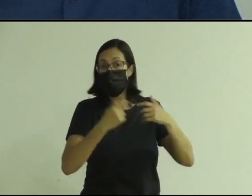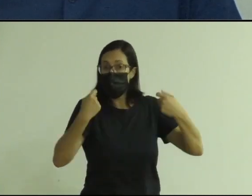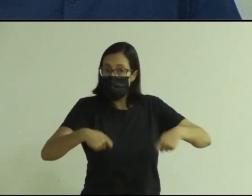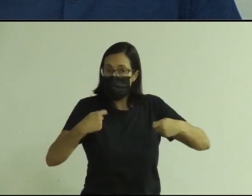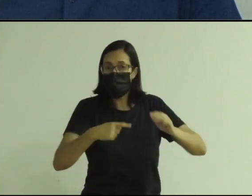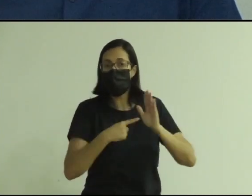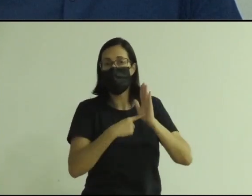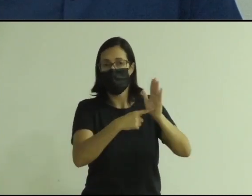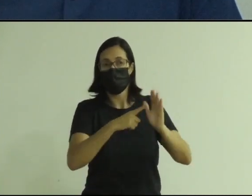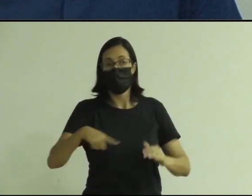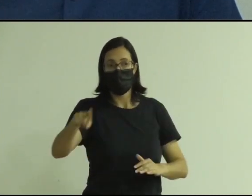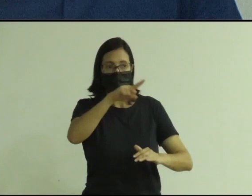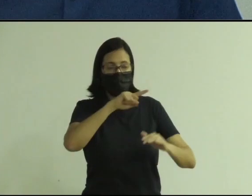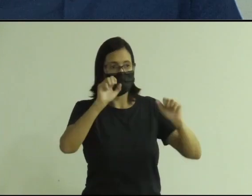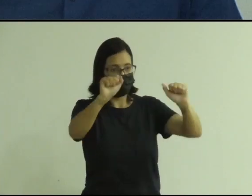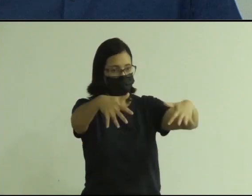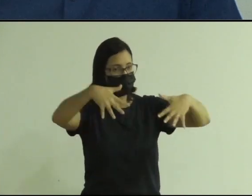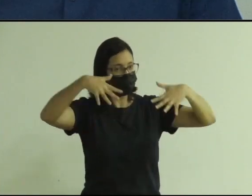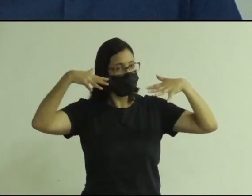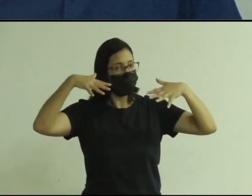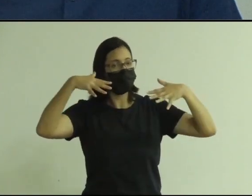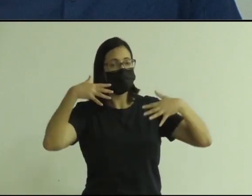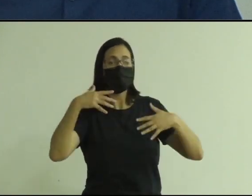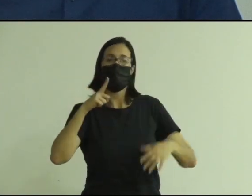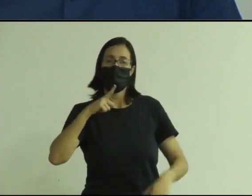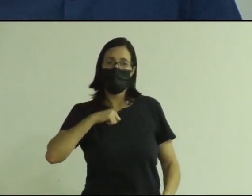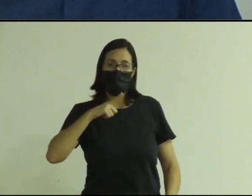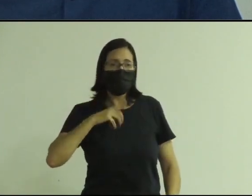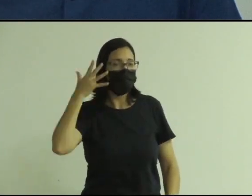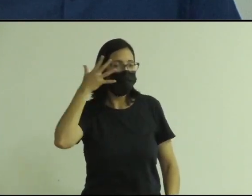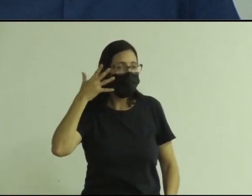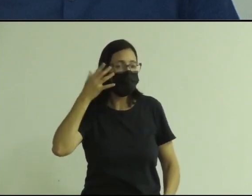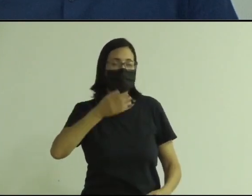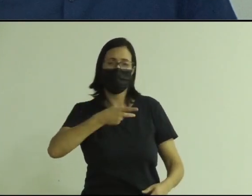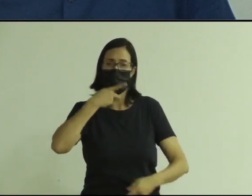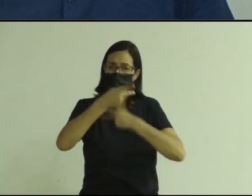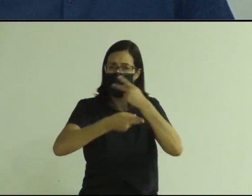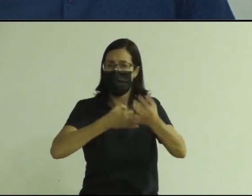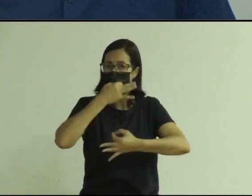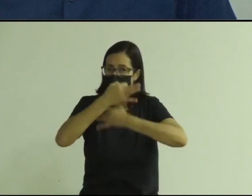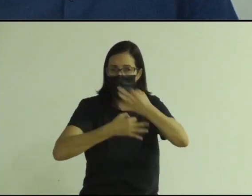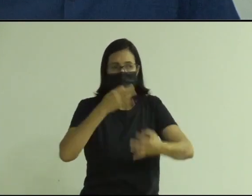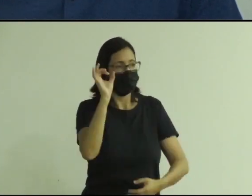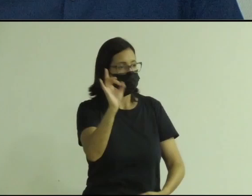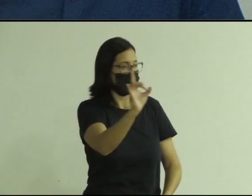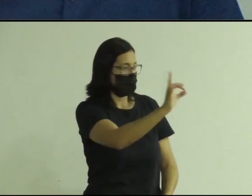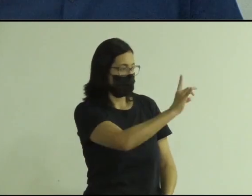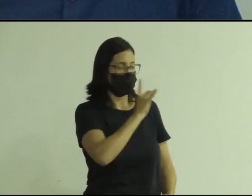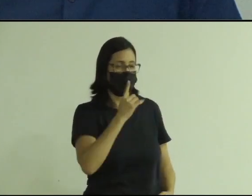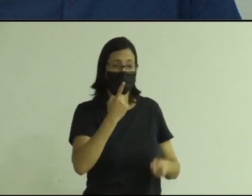quem está nos assistindo essas outras narrativas e esses outros sentidos de independência, porque quando a gente fala em